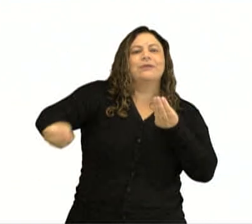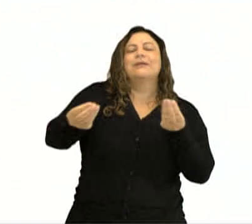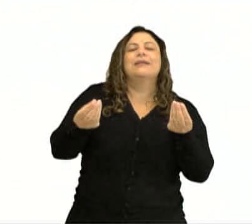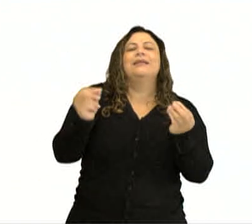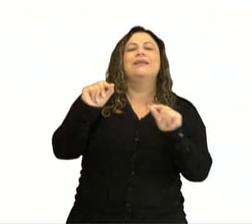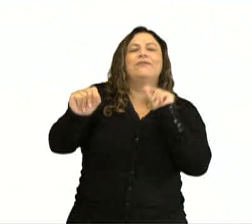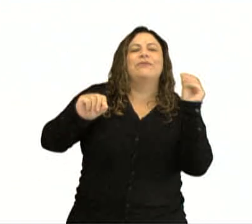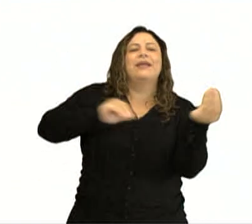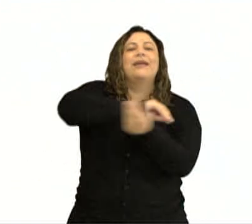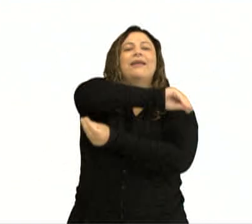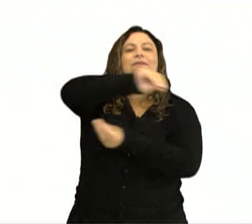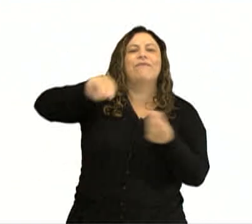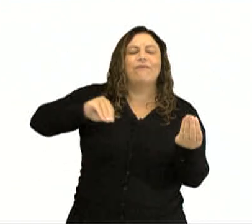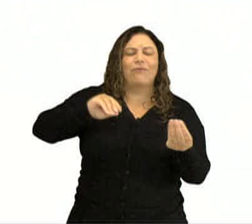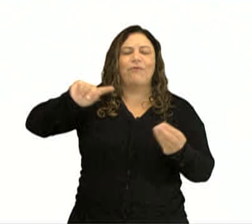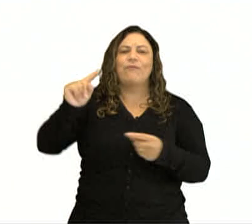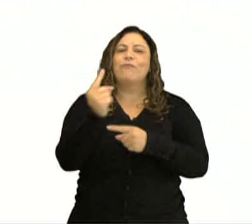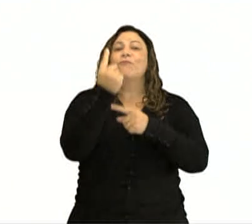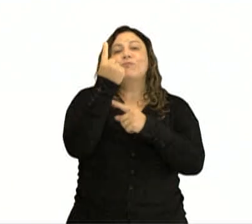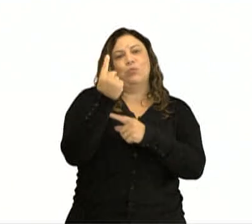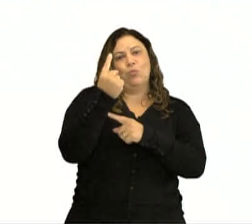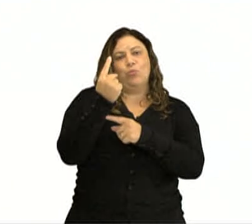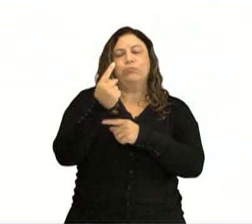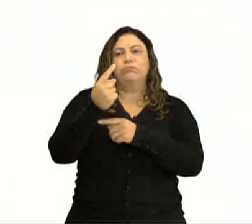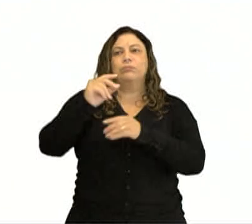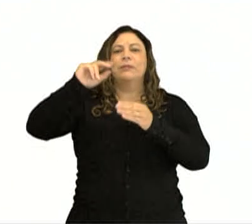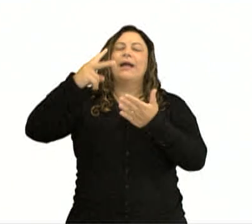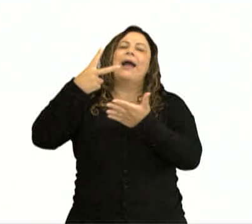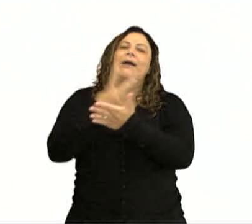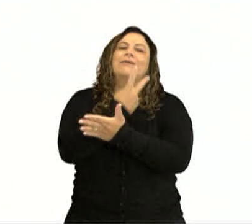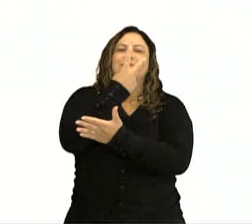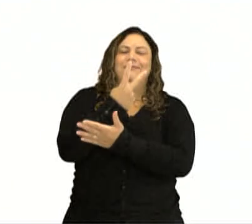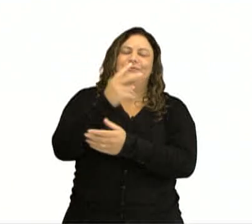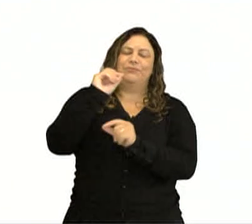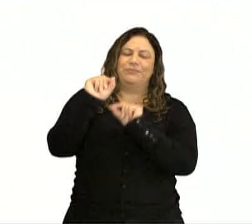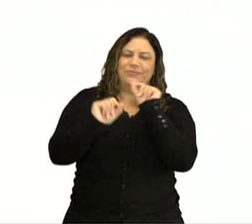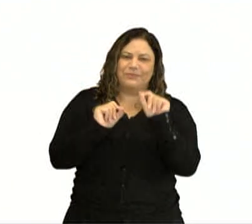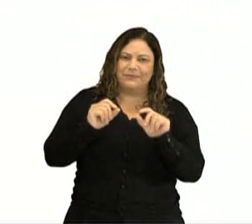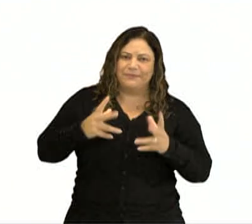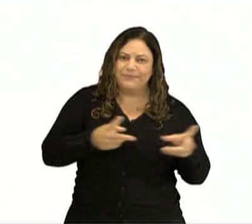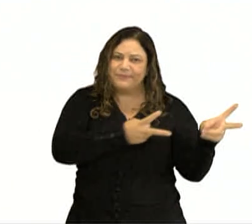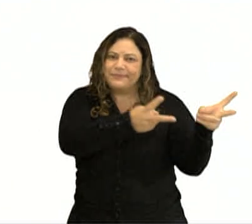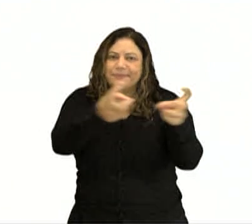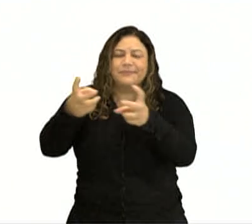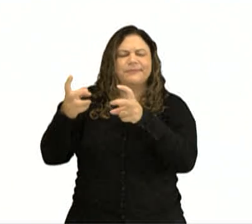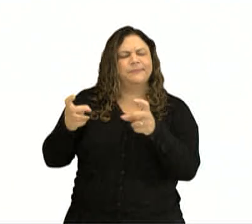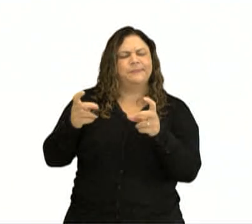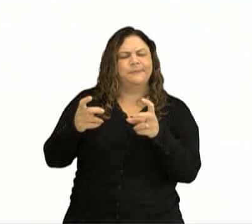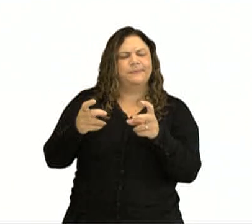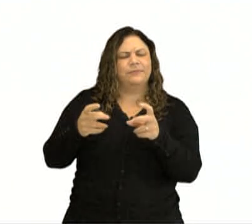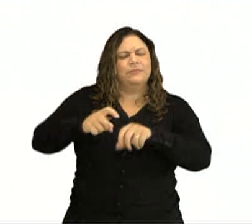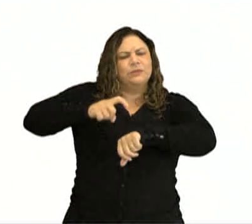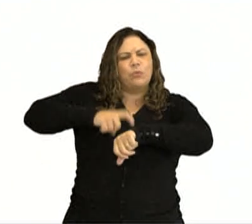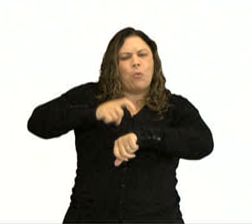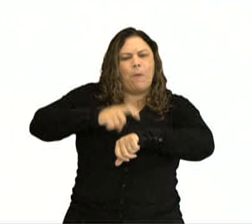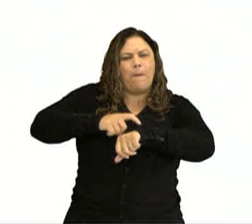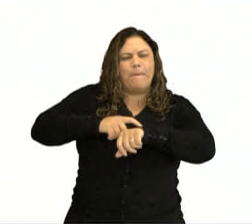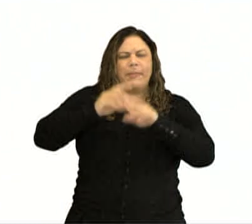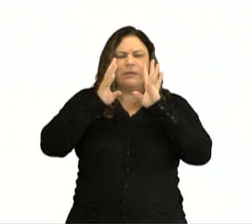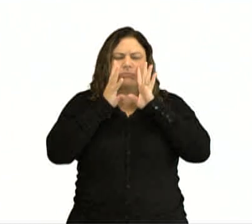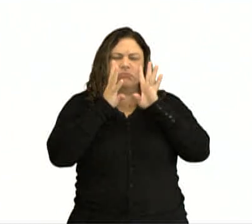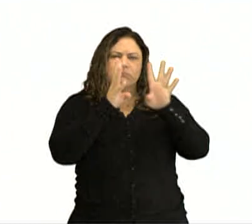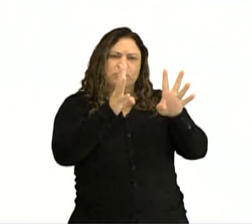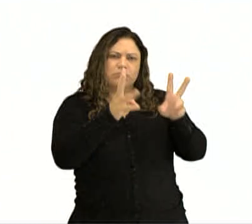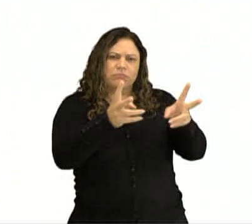conflito. Nessa perspectiva, o momento de maior tensão da narrativa é chamado